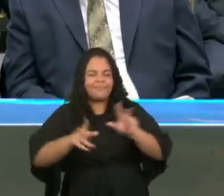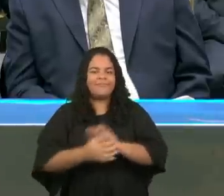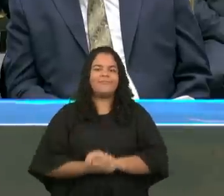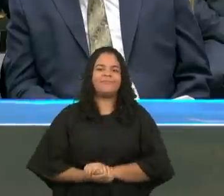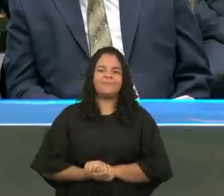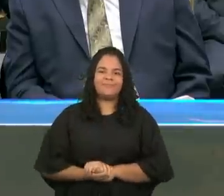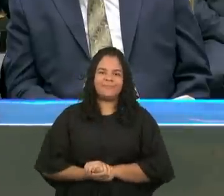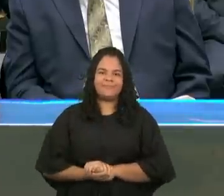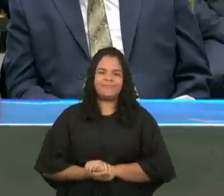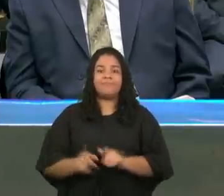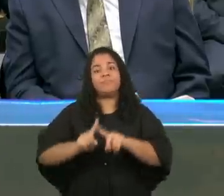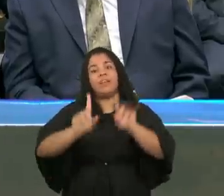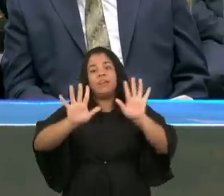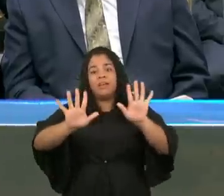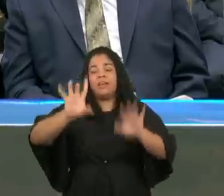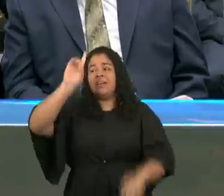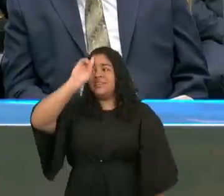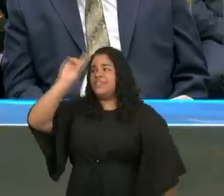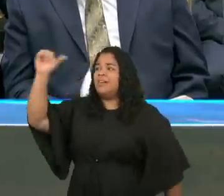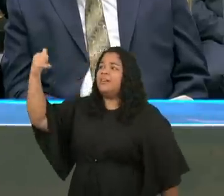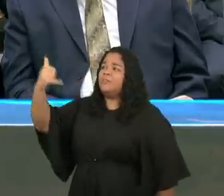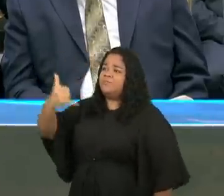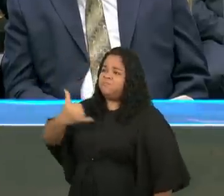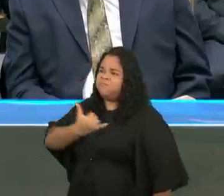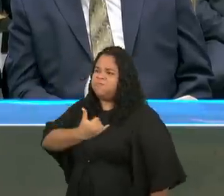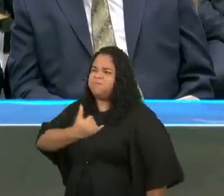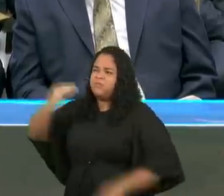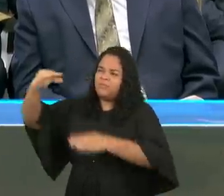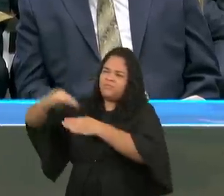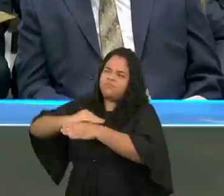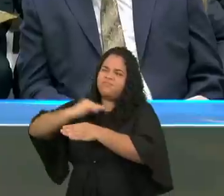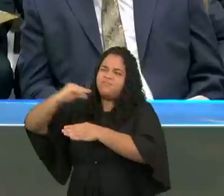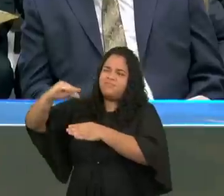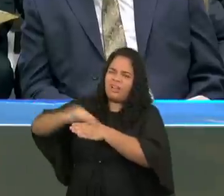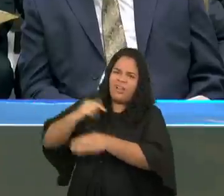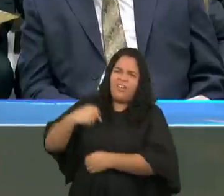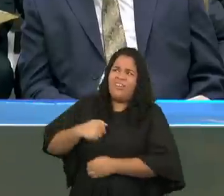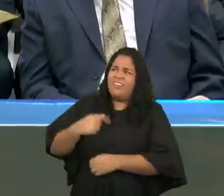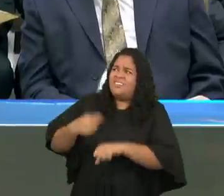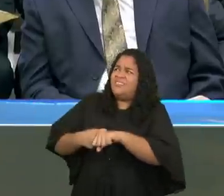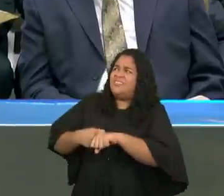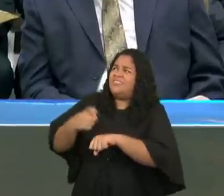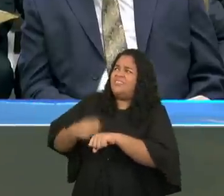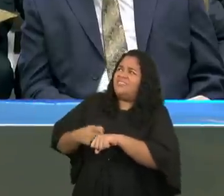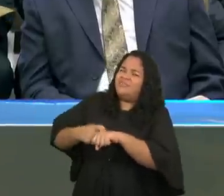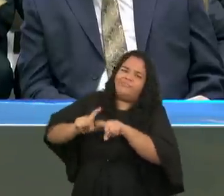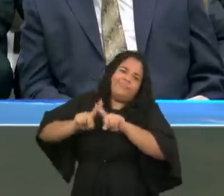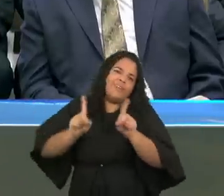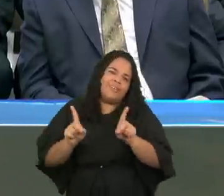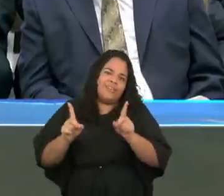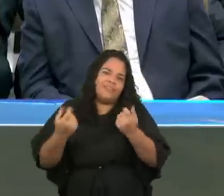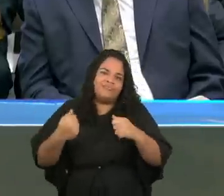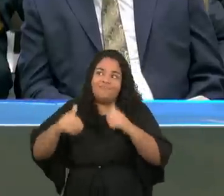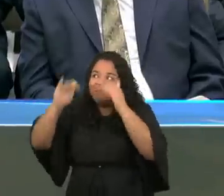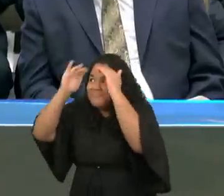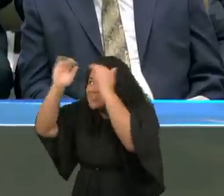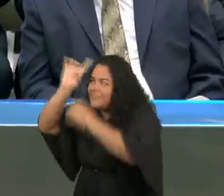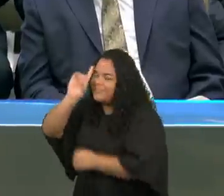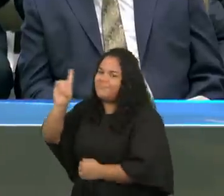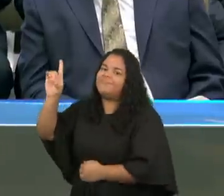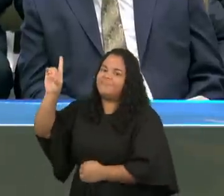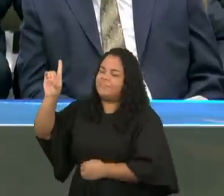não sabia porquê, mas Deus foi guiando, guiando, guiando. E nós vamos obedecer à direção de